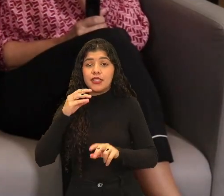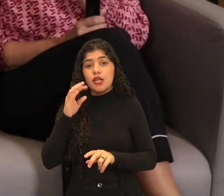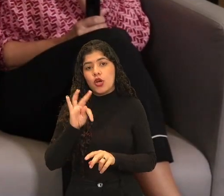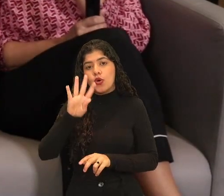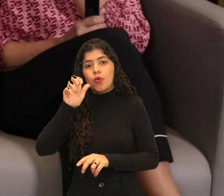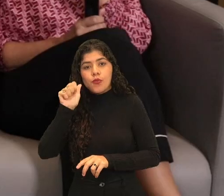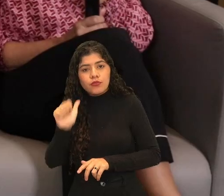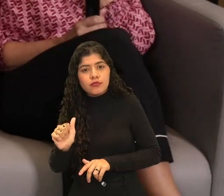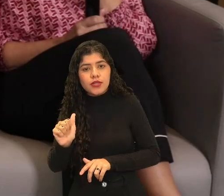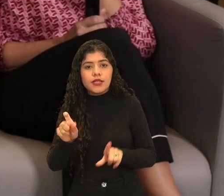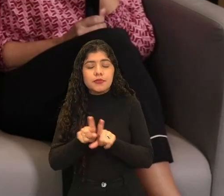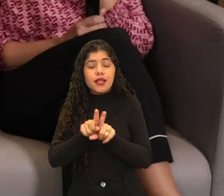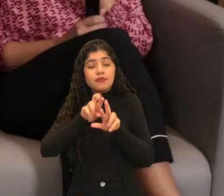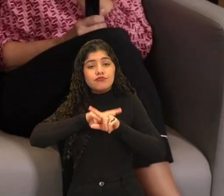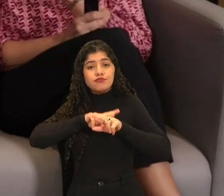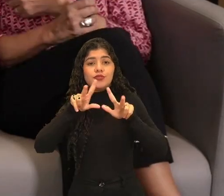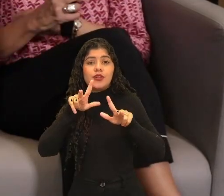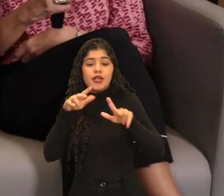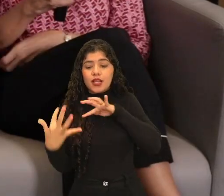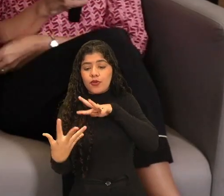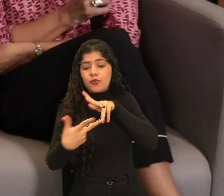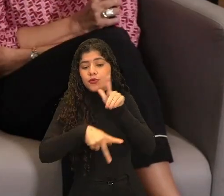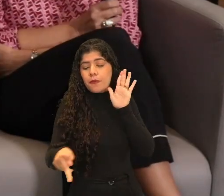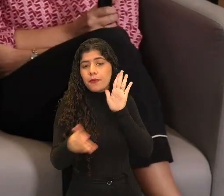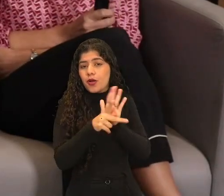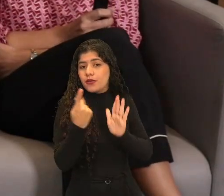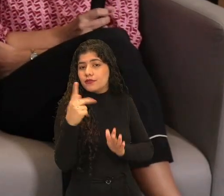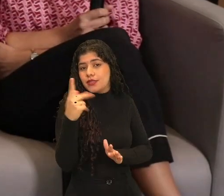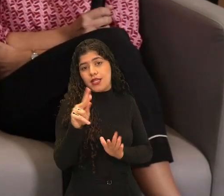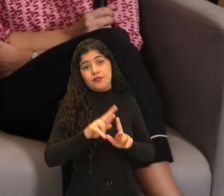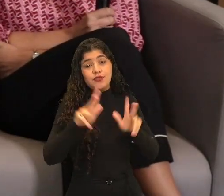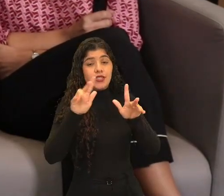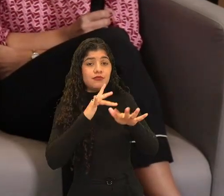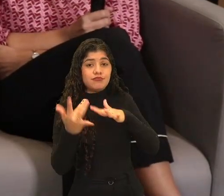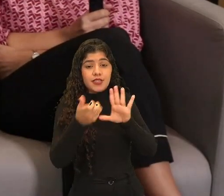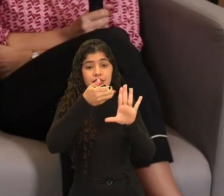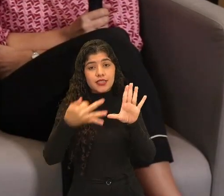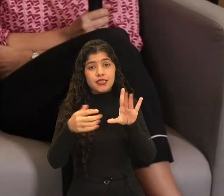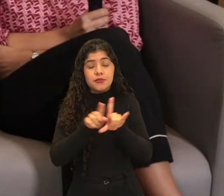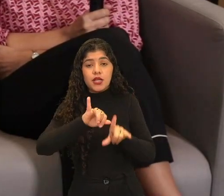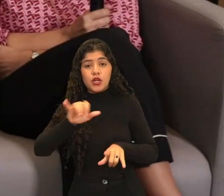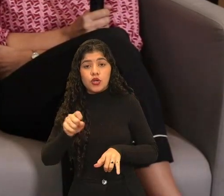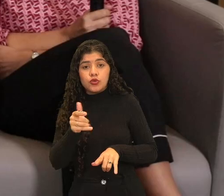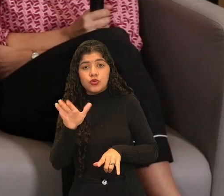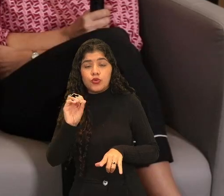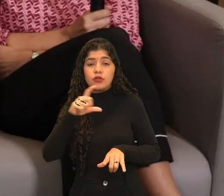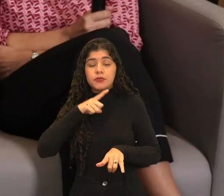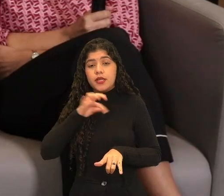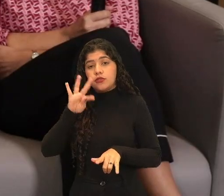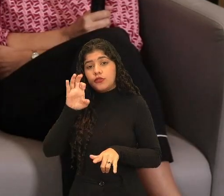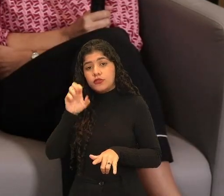TEA, ela é diferente, ela é um mundo particular, né? Então, por exemplo, uma criança, o João com TEA, ele pode